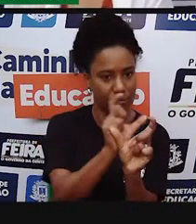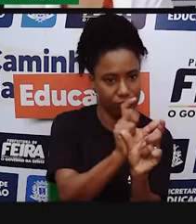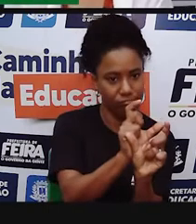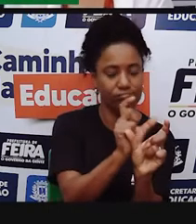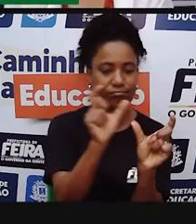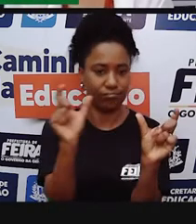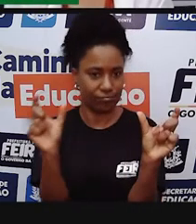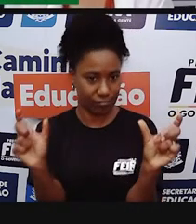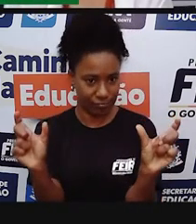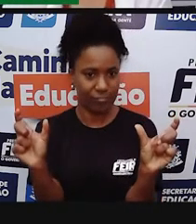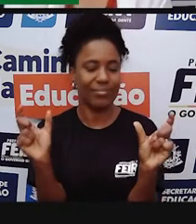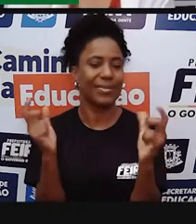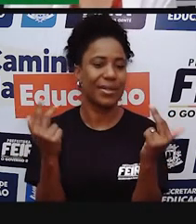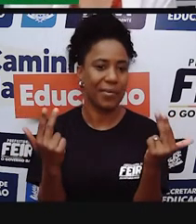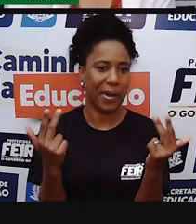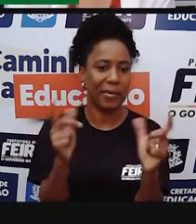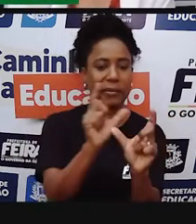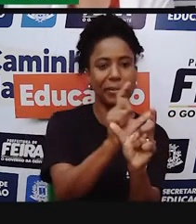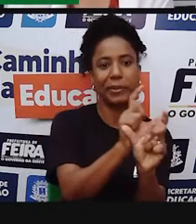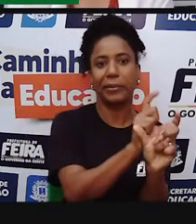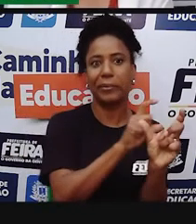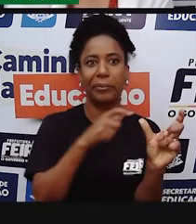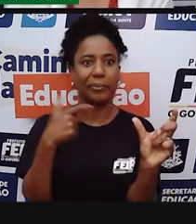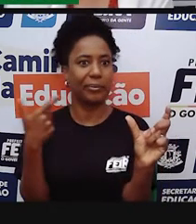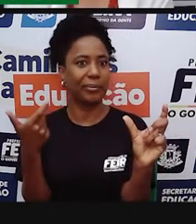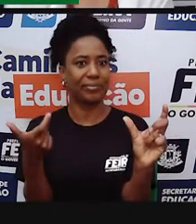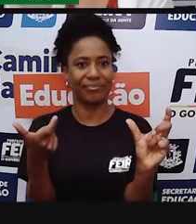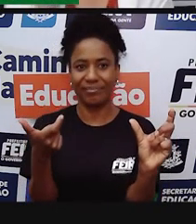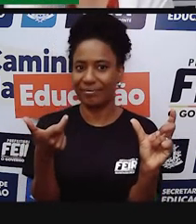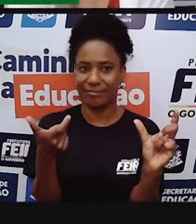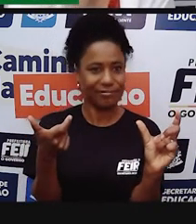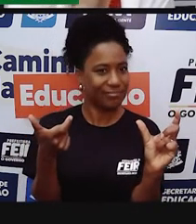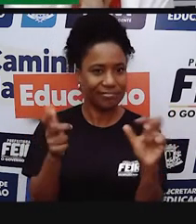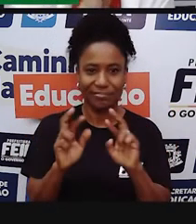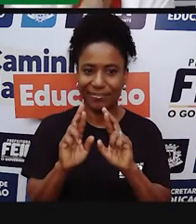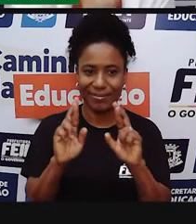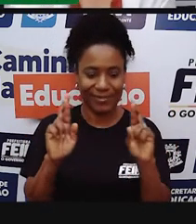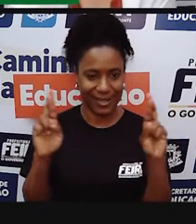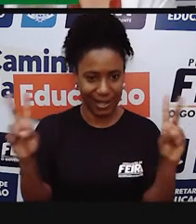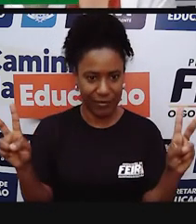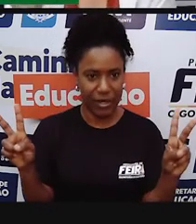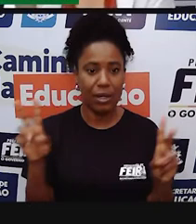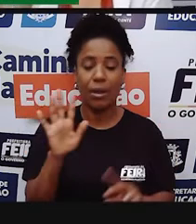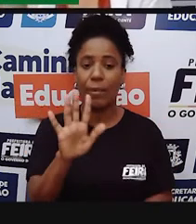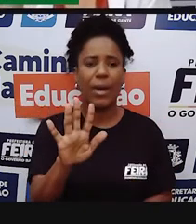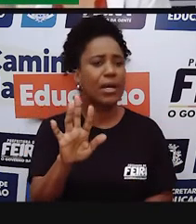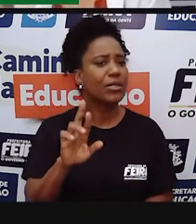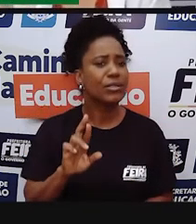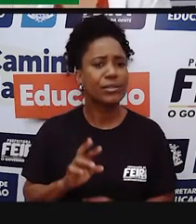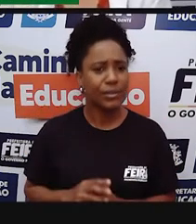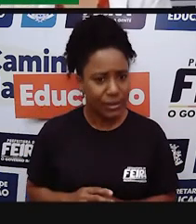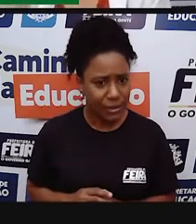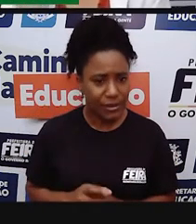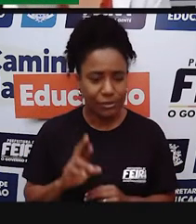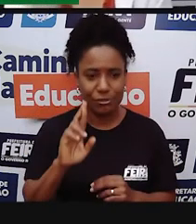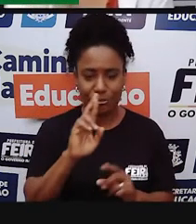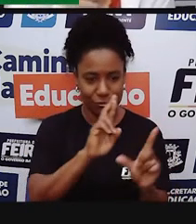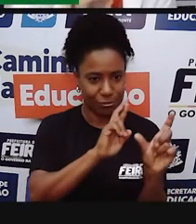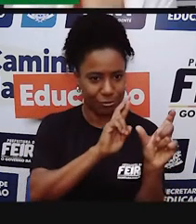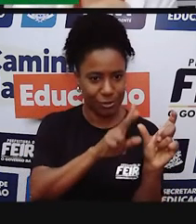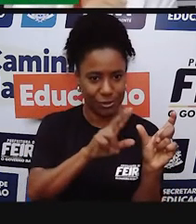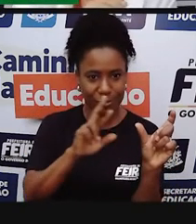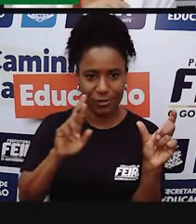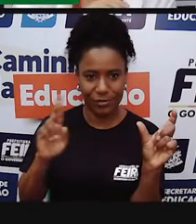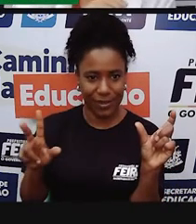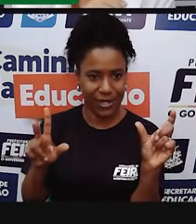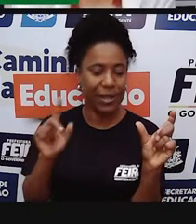falsos combinadas e qual a diferença entre eles e observe as palavras cognatas como